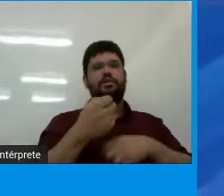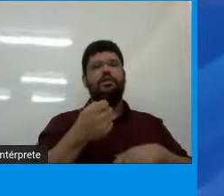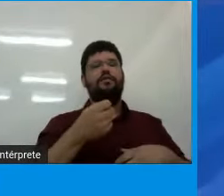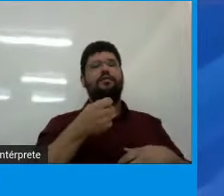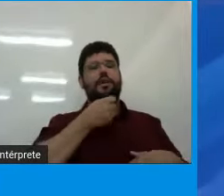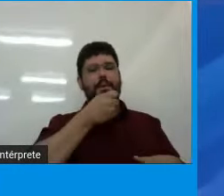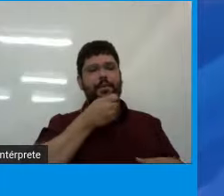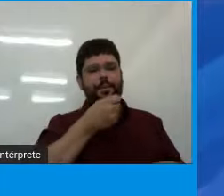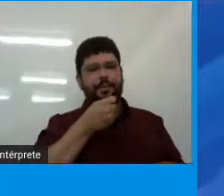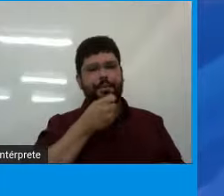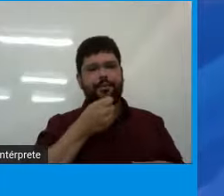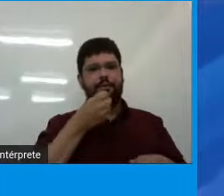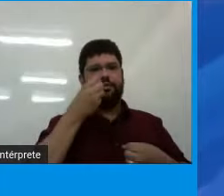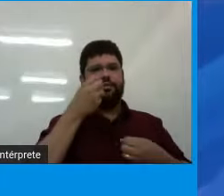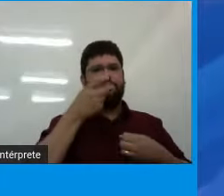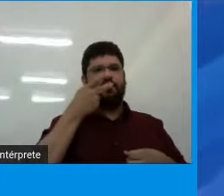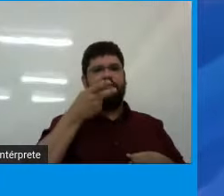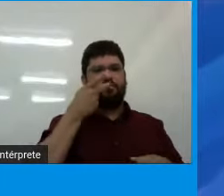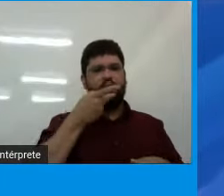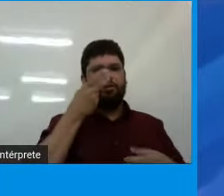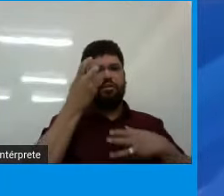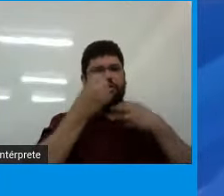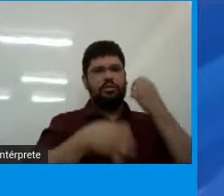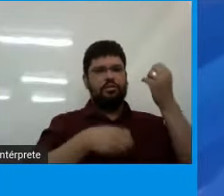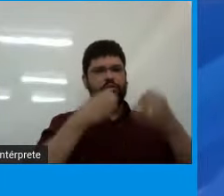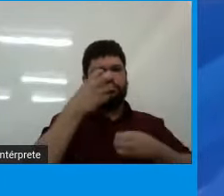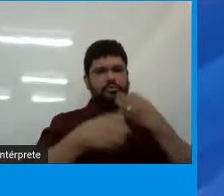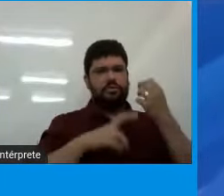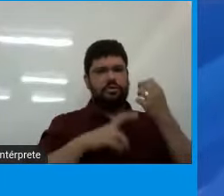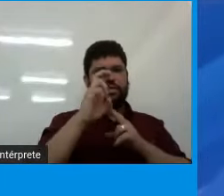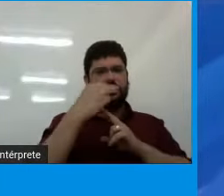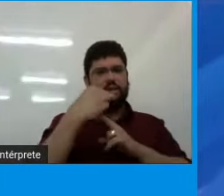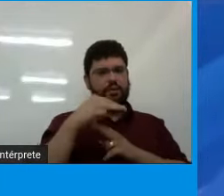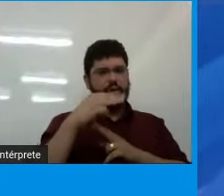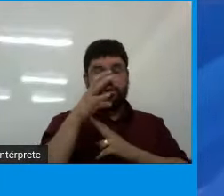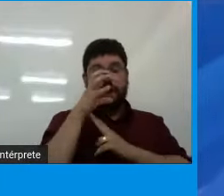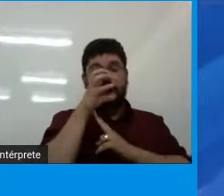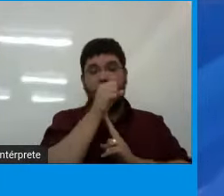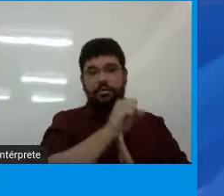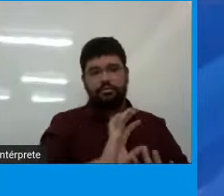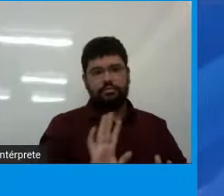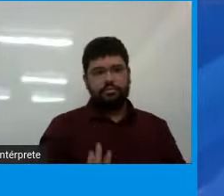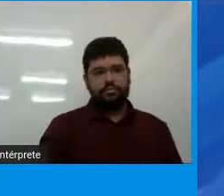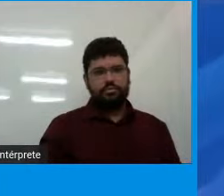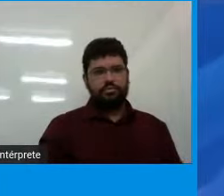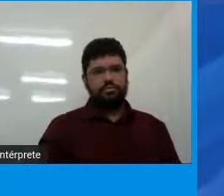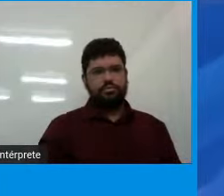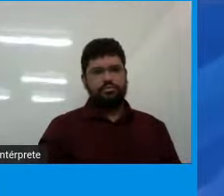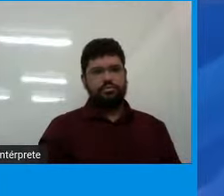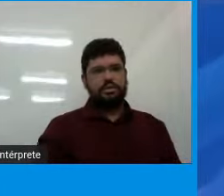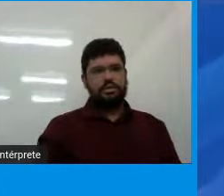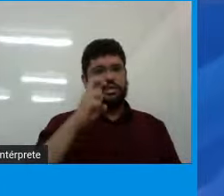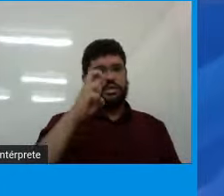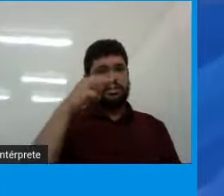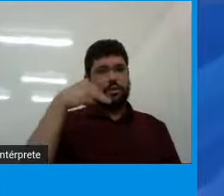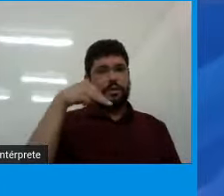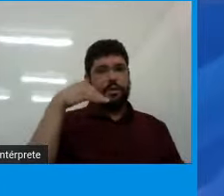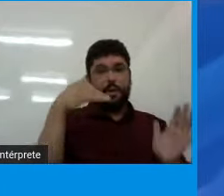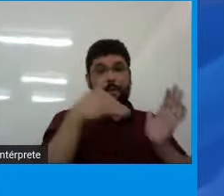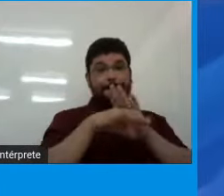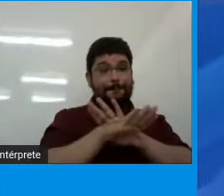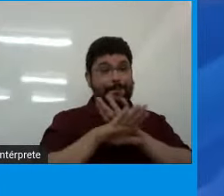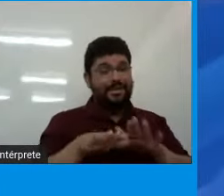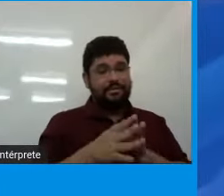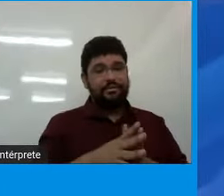inovação e educação, a minha fala, né, eu tenho lá 5 minutos, no máximo, eu aconselho que seja, no máximo, 5 minutos,